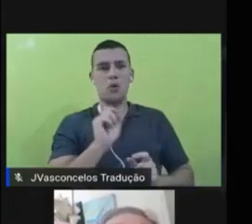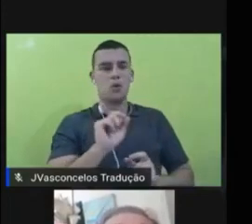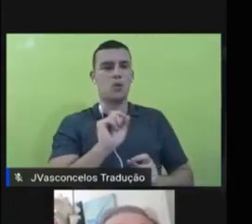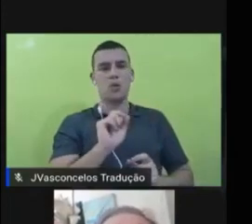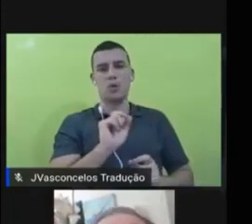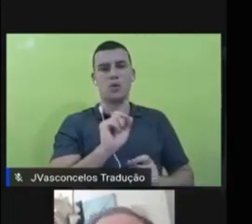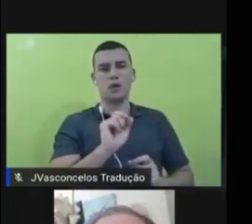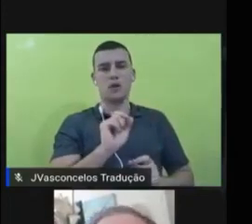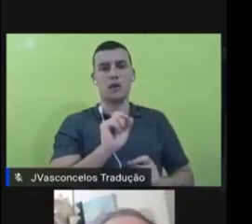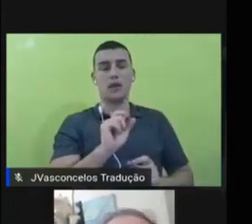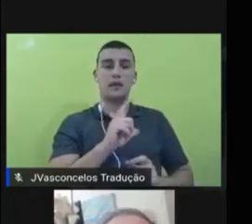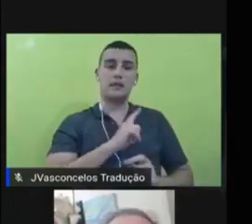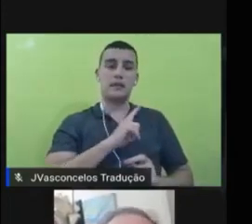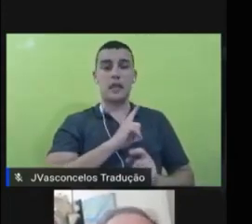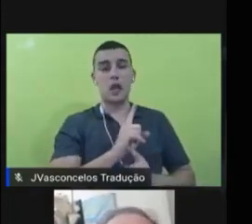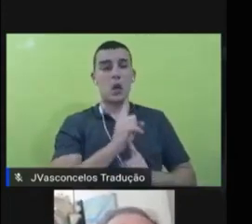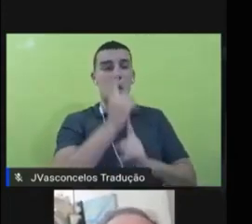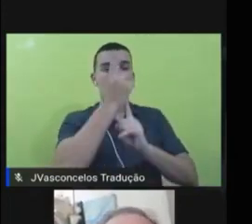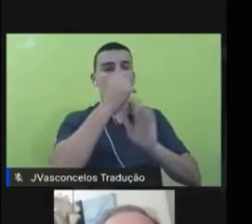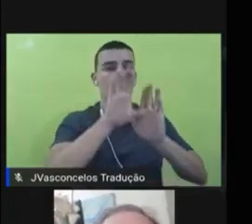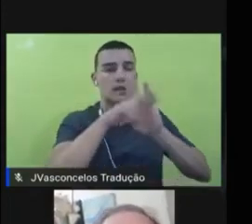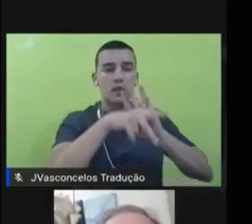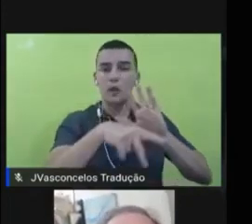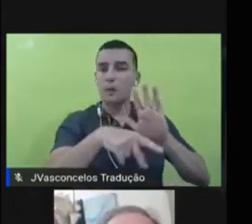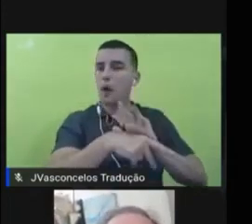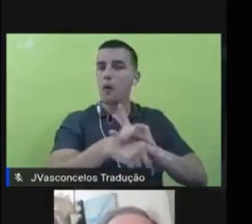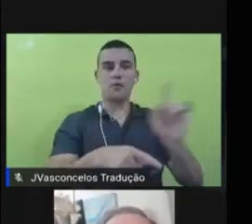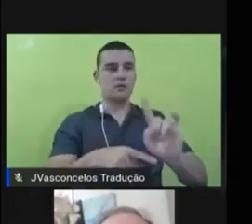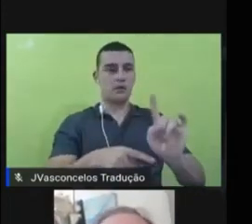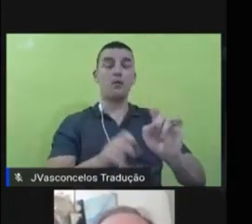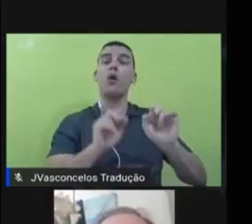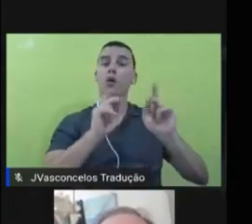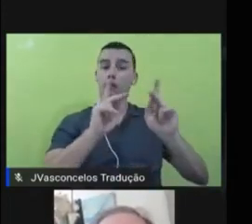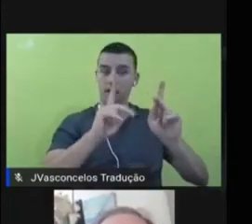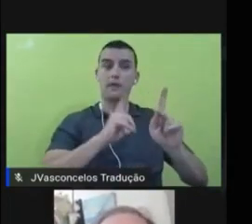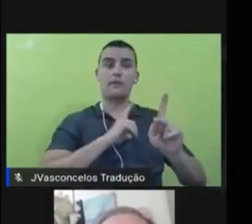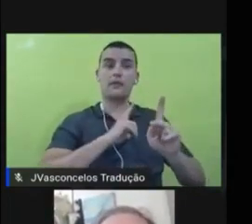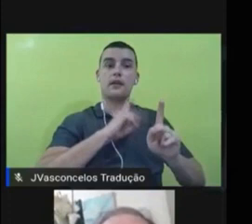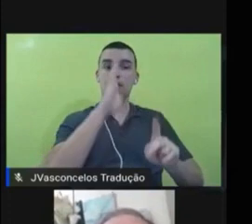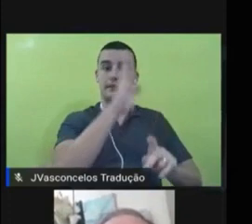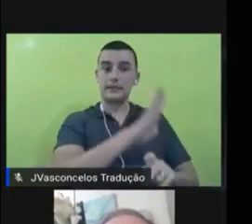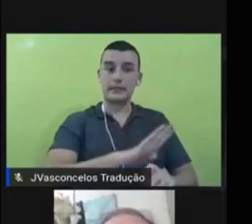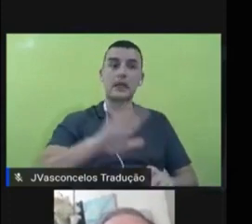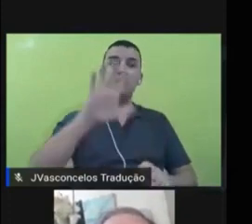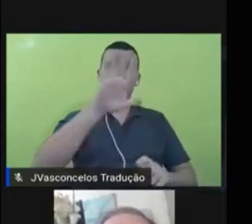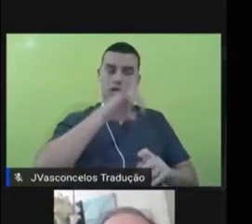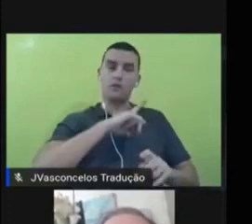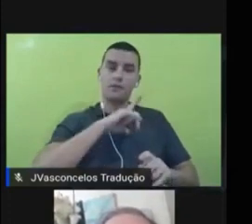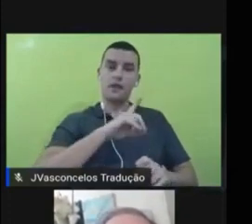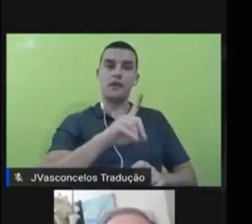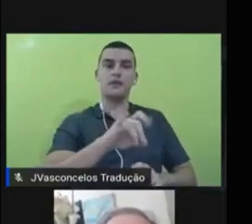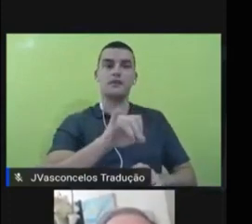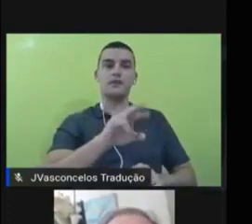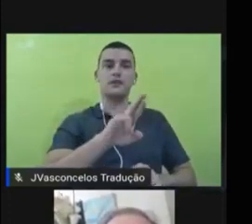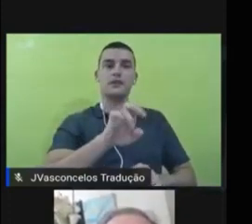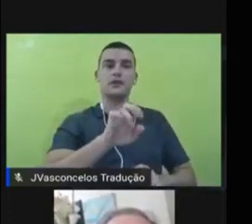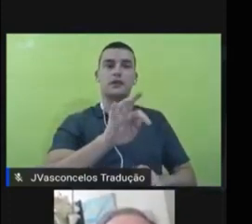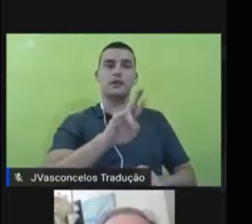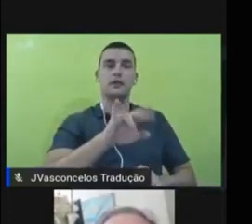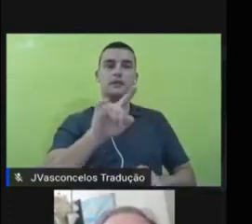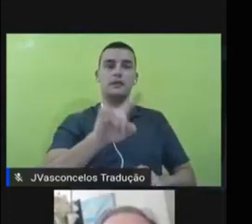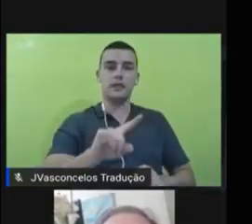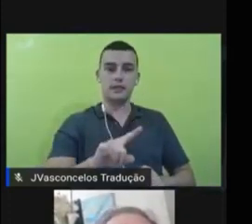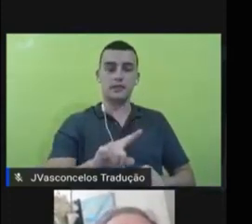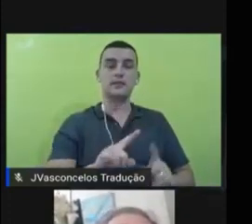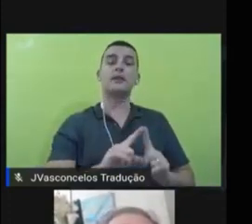podemos ter diretrizes nacionais, mas cada município tem a sua peculiaridade. Então, criar esses sistemas